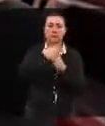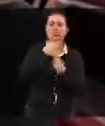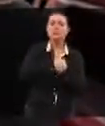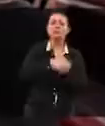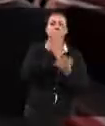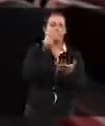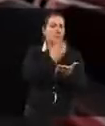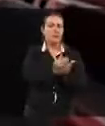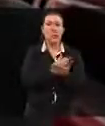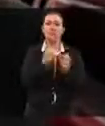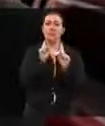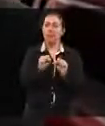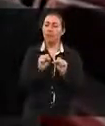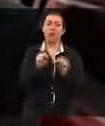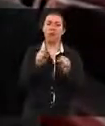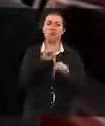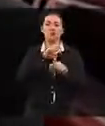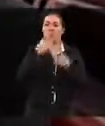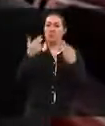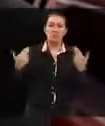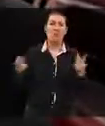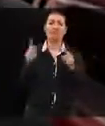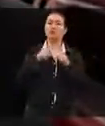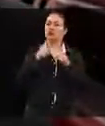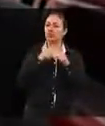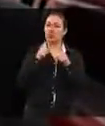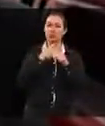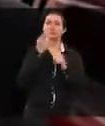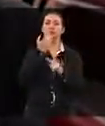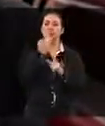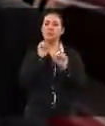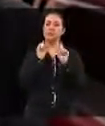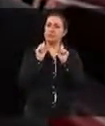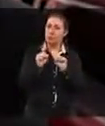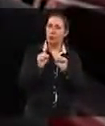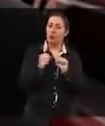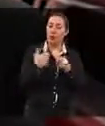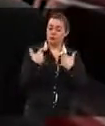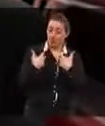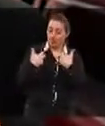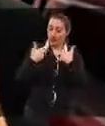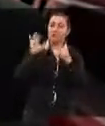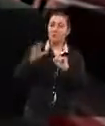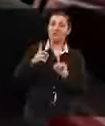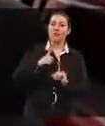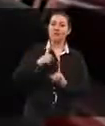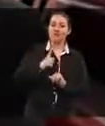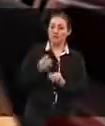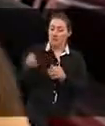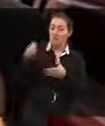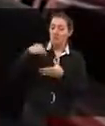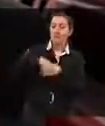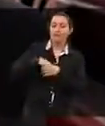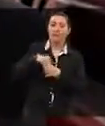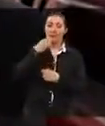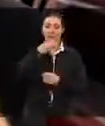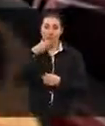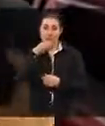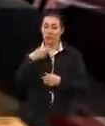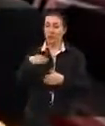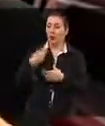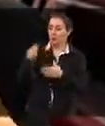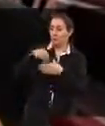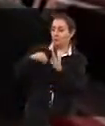de uma maçã, qualquer alimento que o teu organismo receba, né, perceba, já está recebendo uma glicose, já está liberando